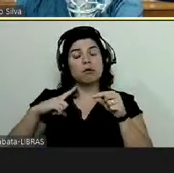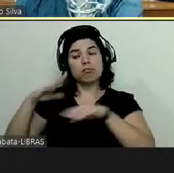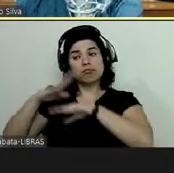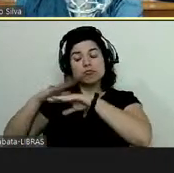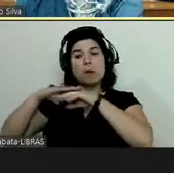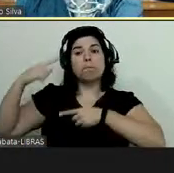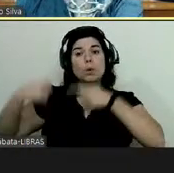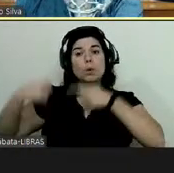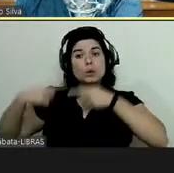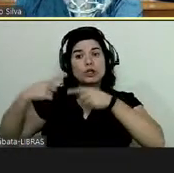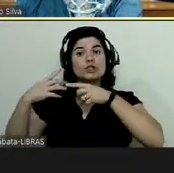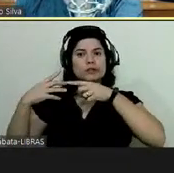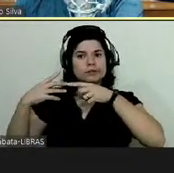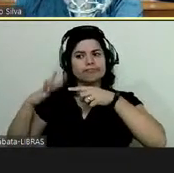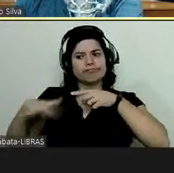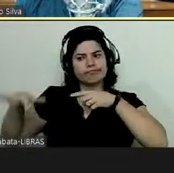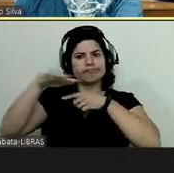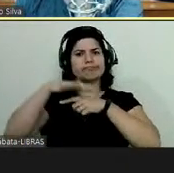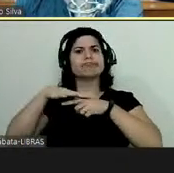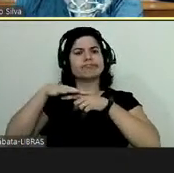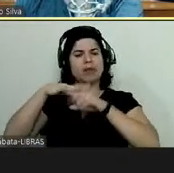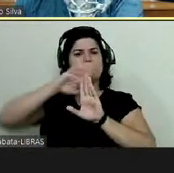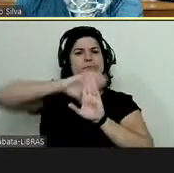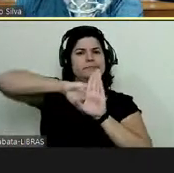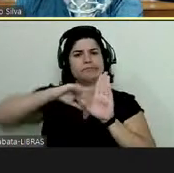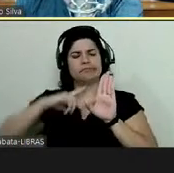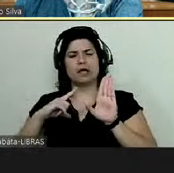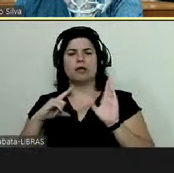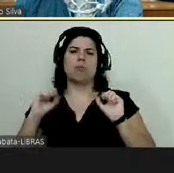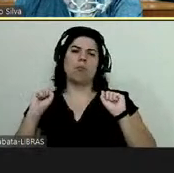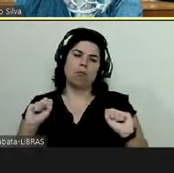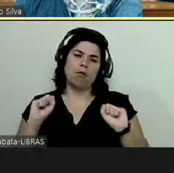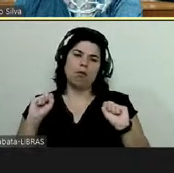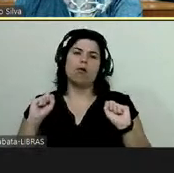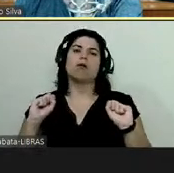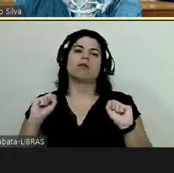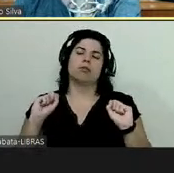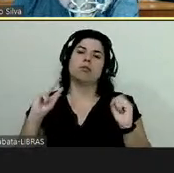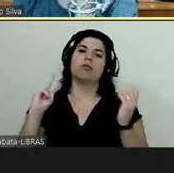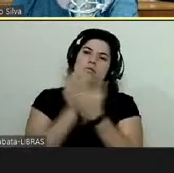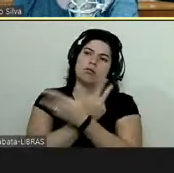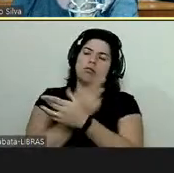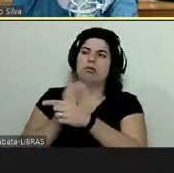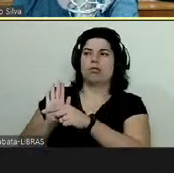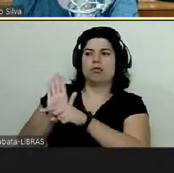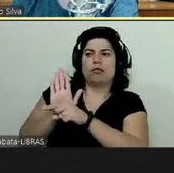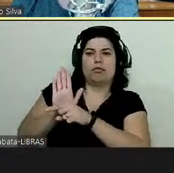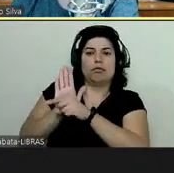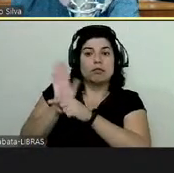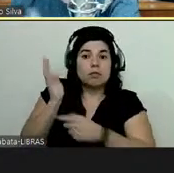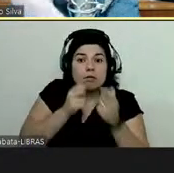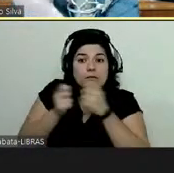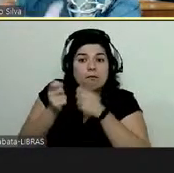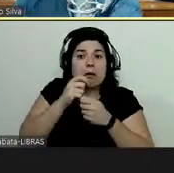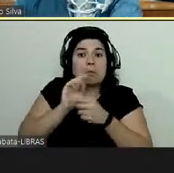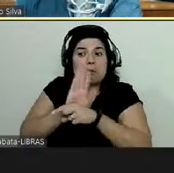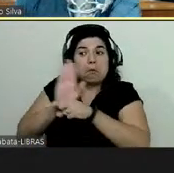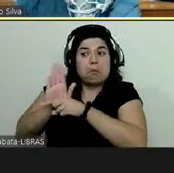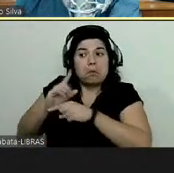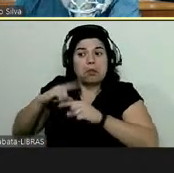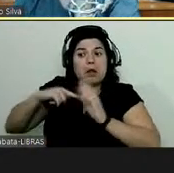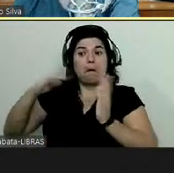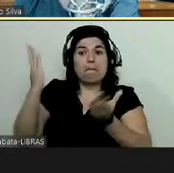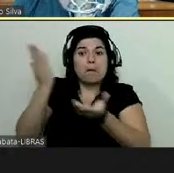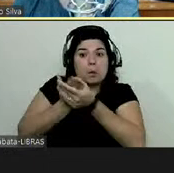político também por trás dessa são pode ser em virtude de de tentar salvar Outros tantos processos por